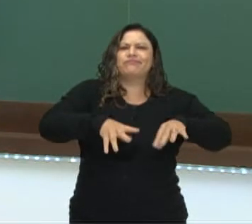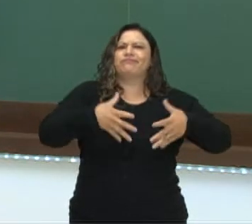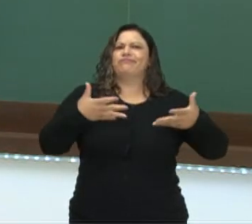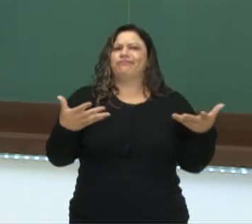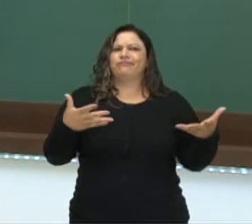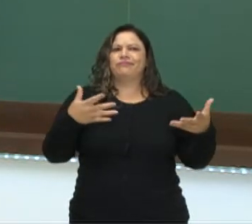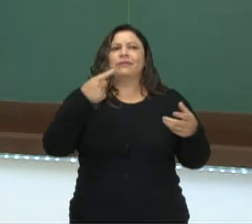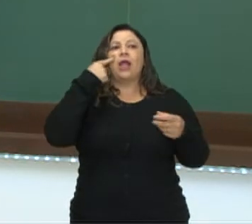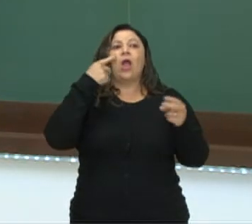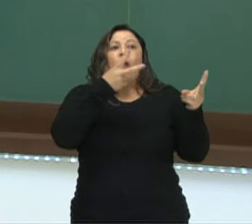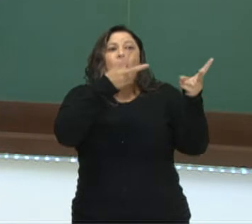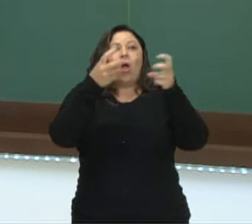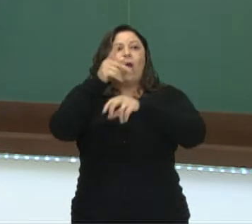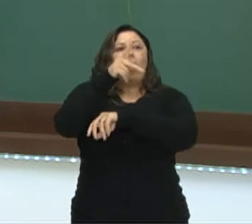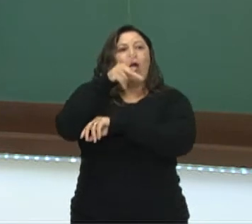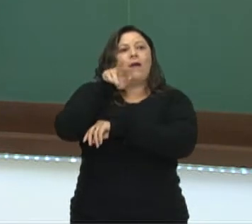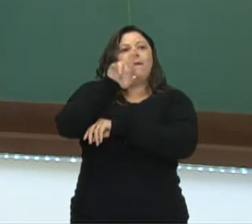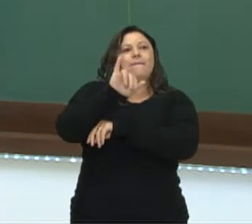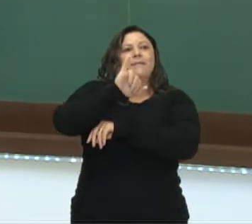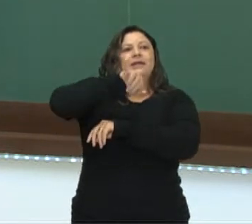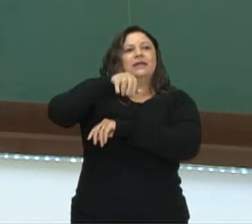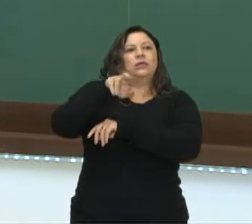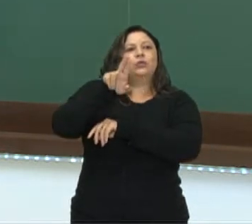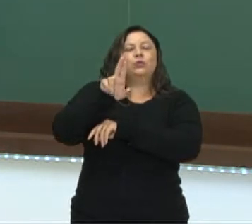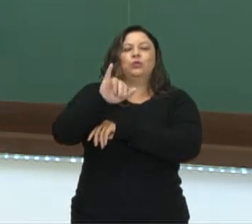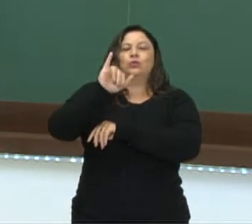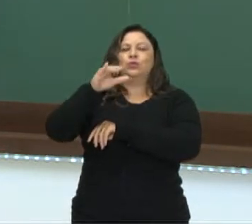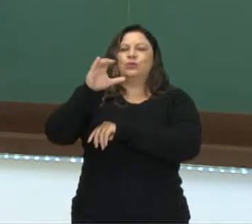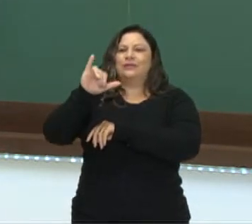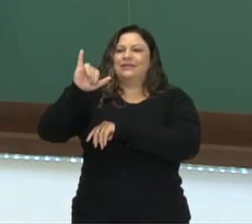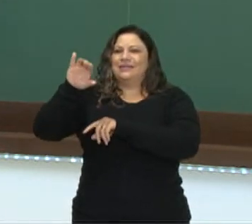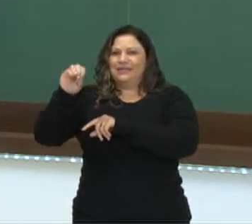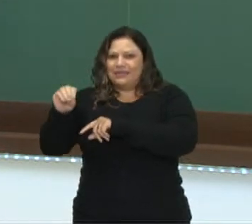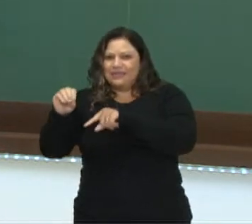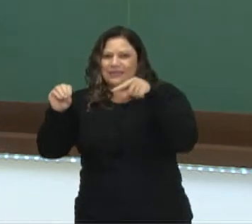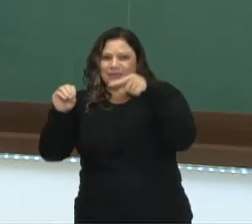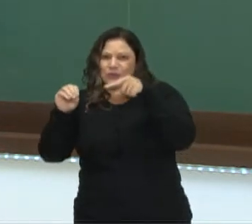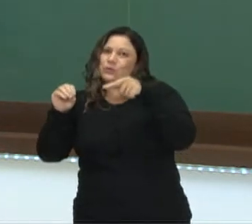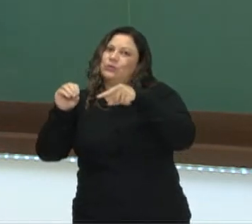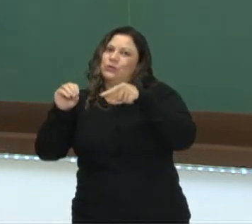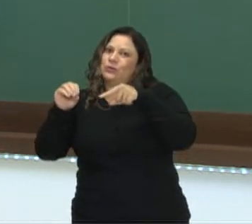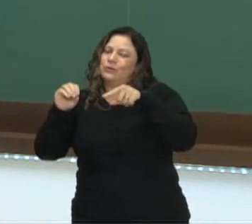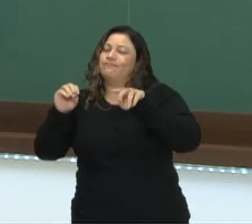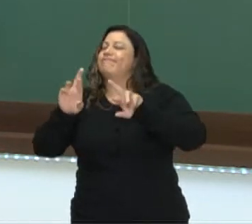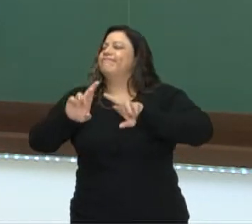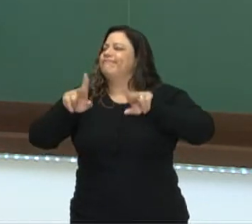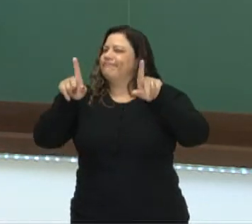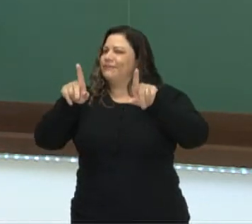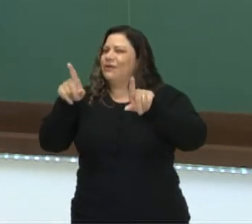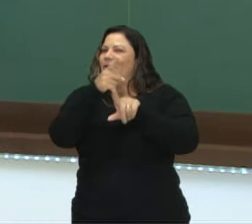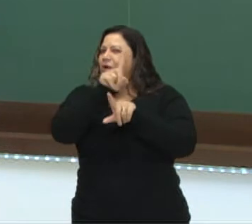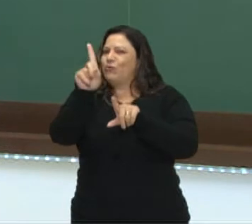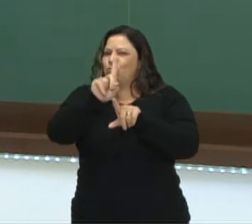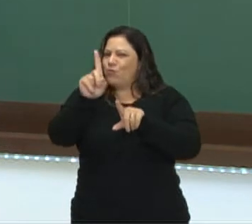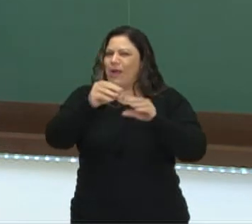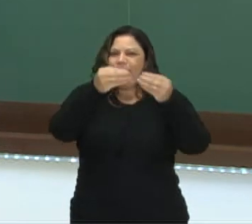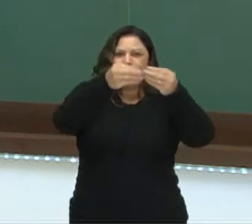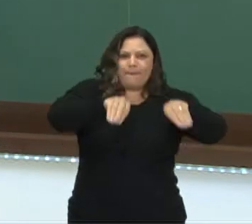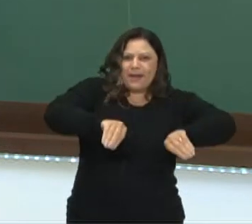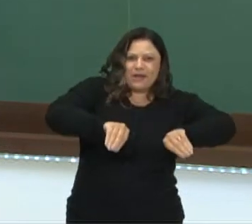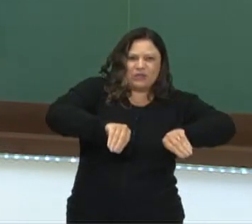cuidado com esta palavra. Ela pode enganar pela semelhança com a língua portuguesa. Não tem nada a ver com